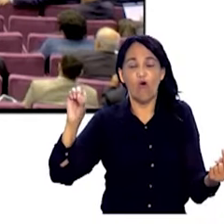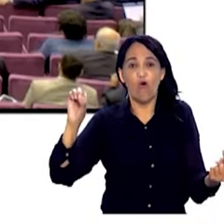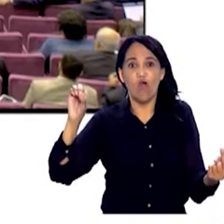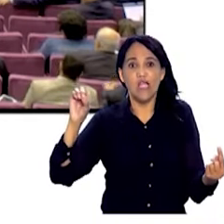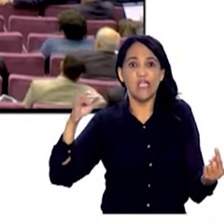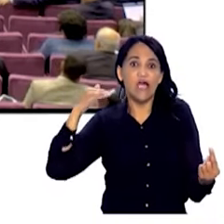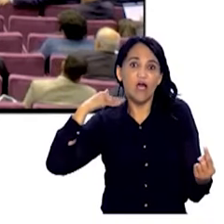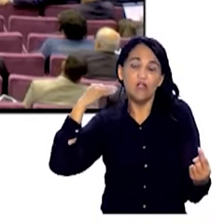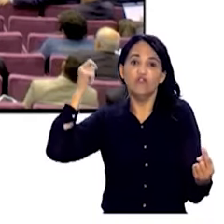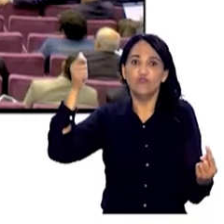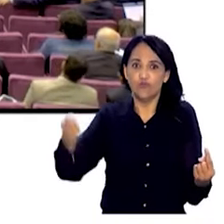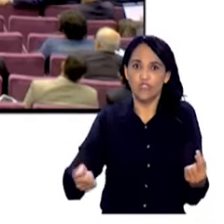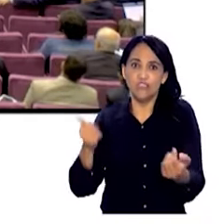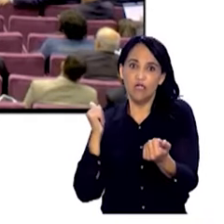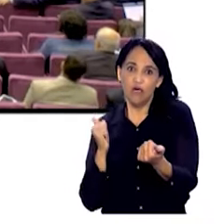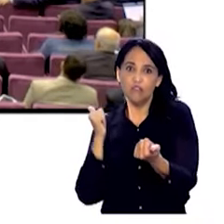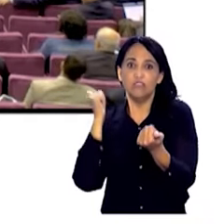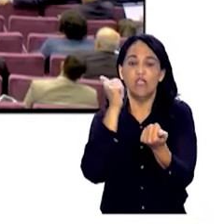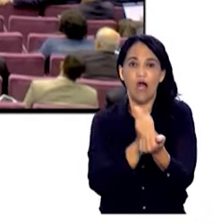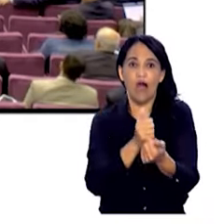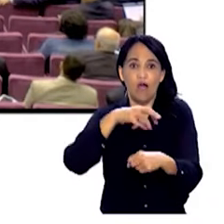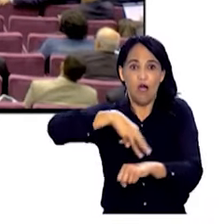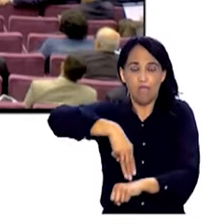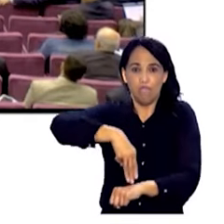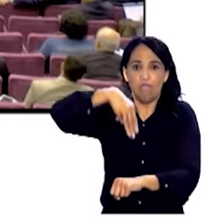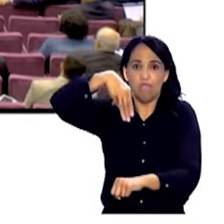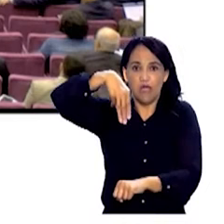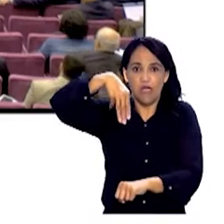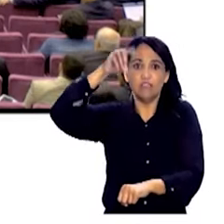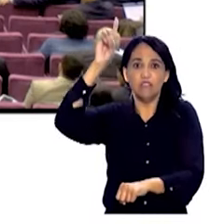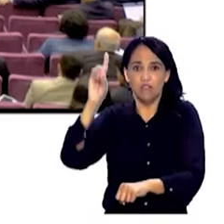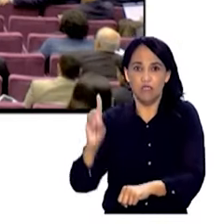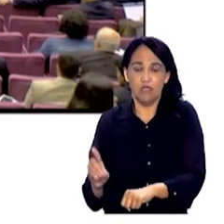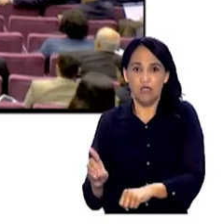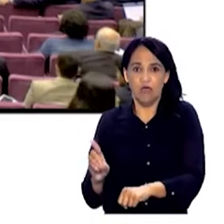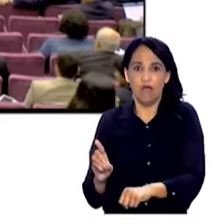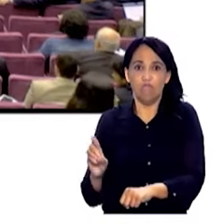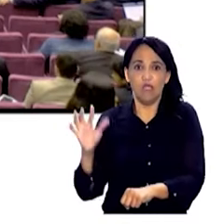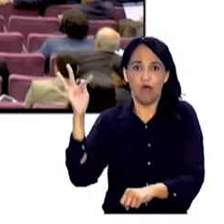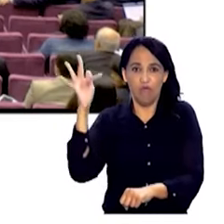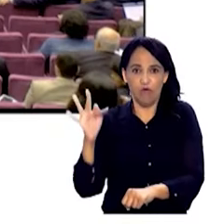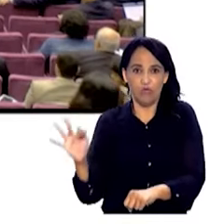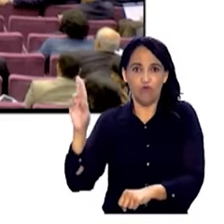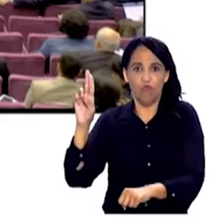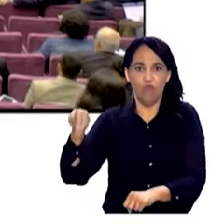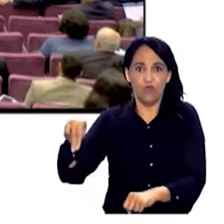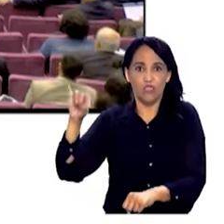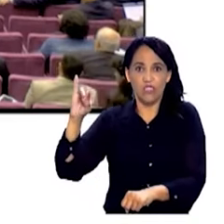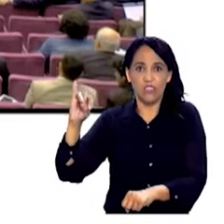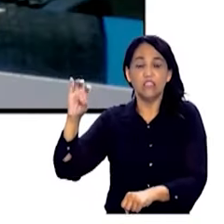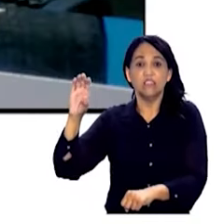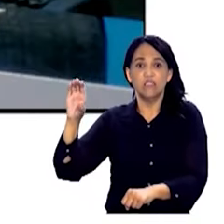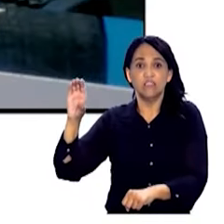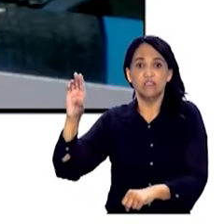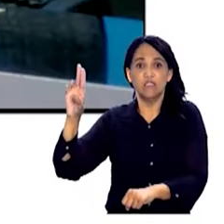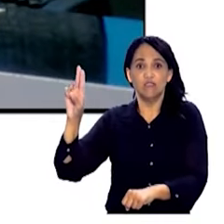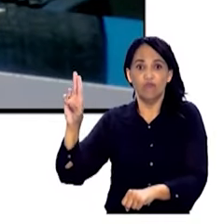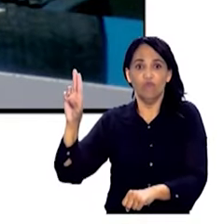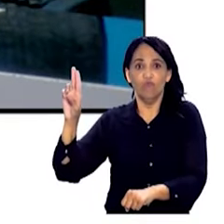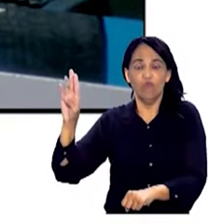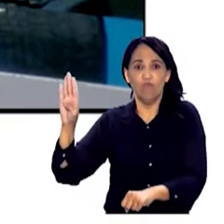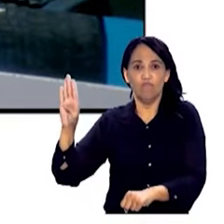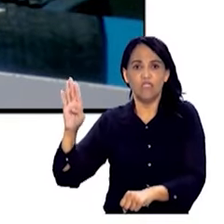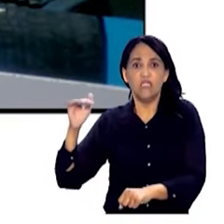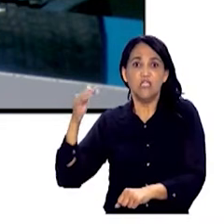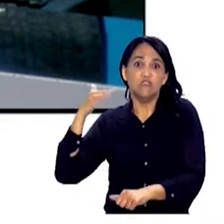eh mestre em direito pela pelo UniCEUB Juiz Auxiliar presidência do CNJ